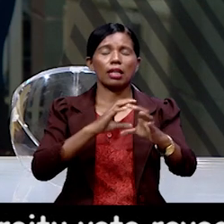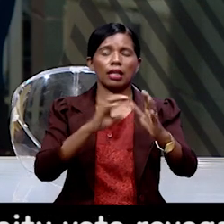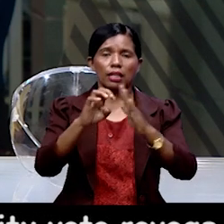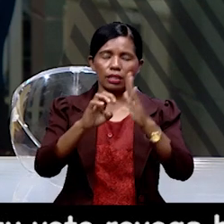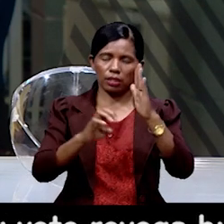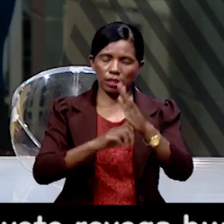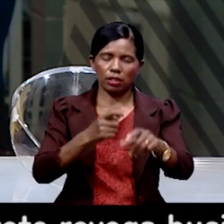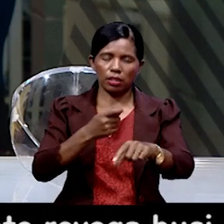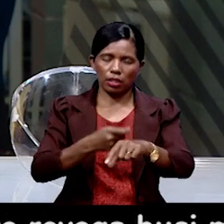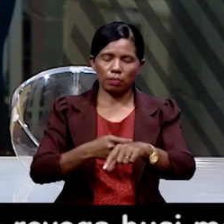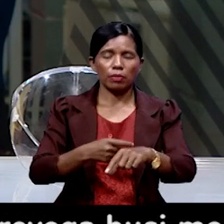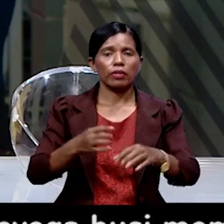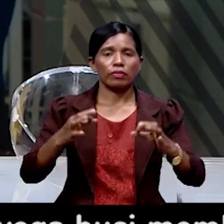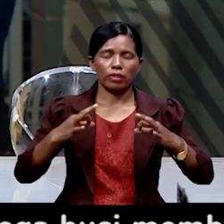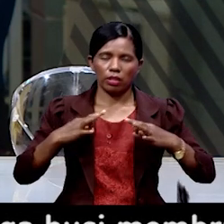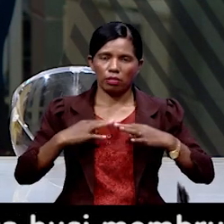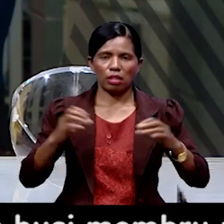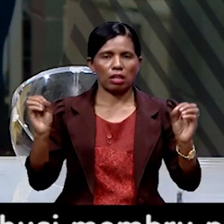ne moela iha.